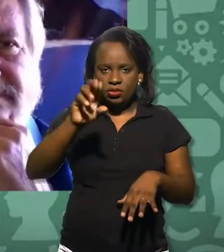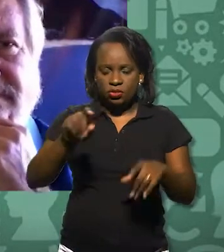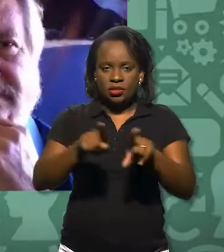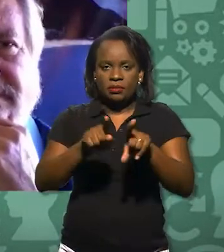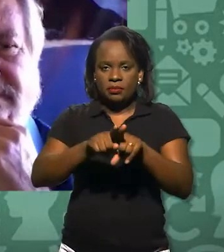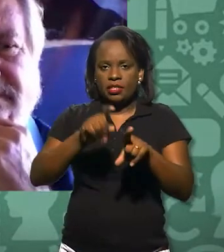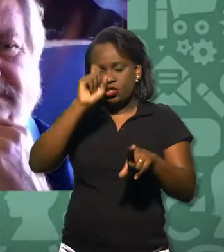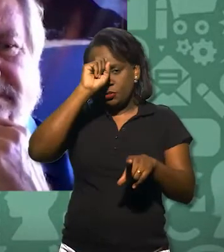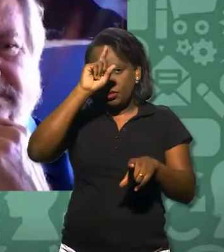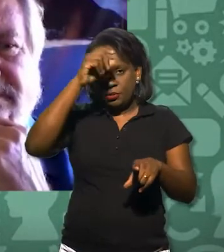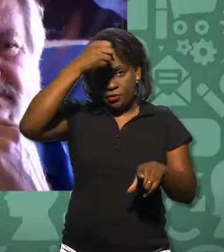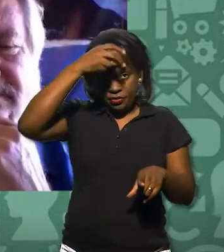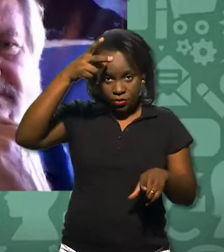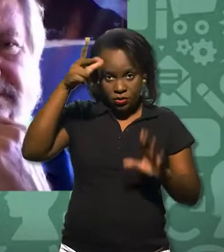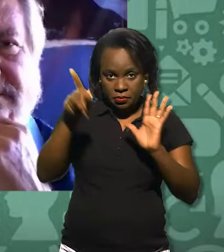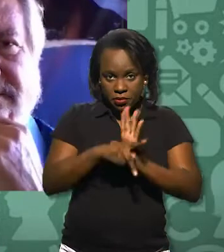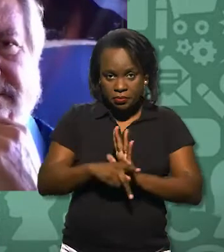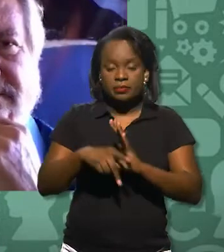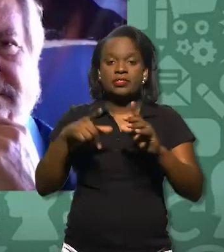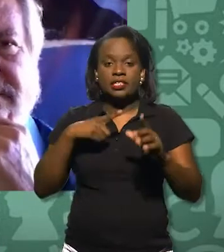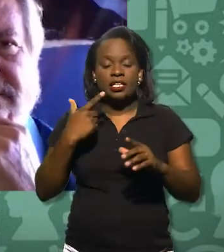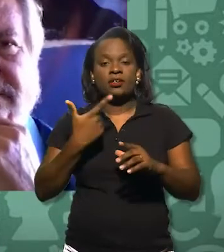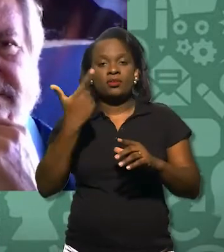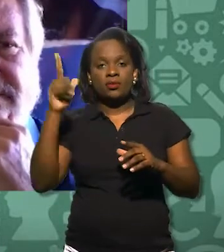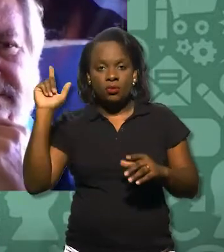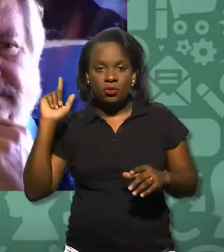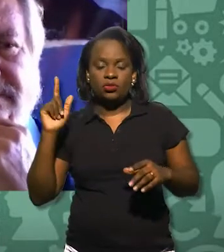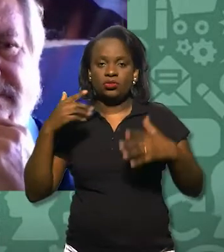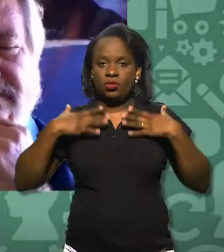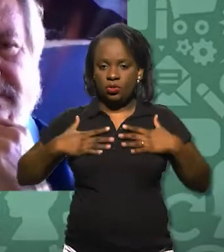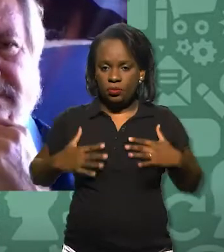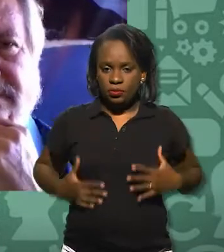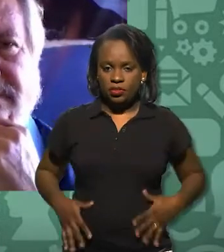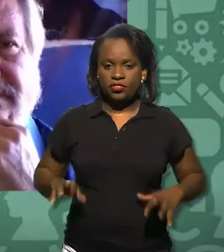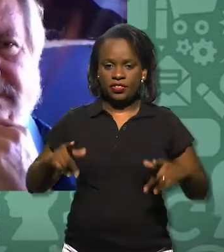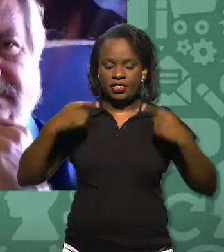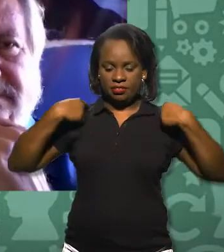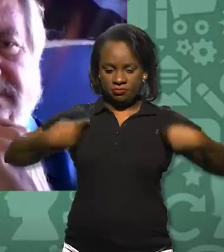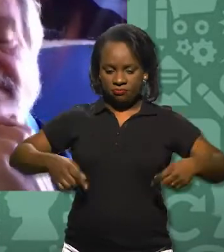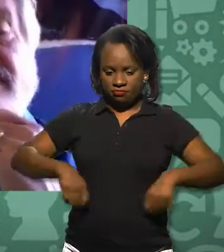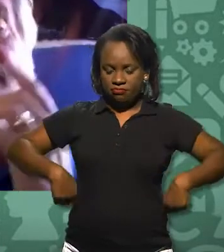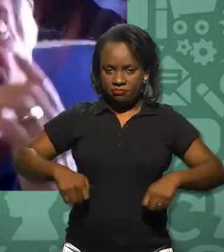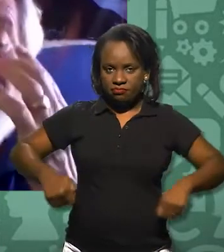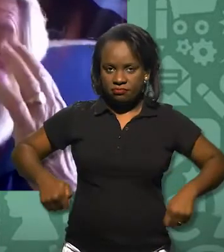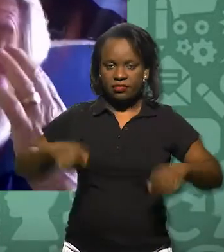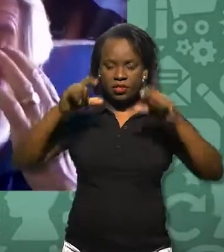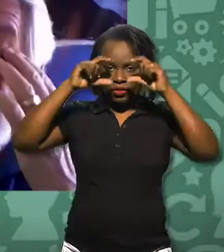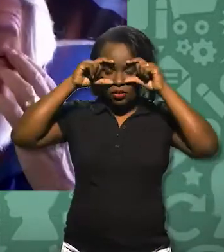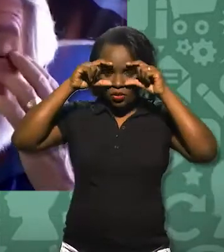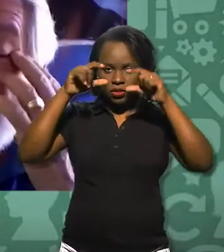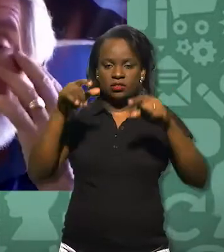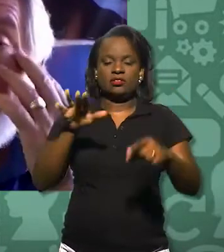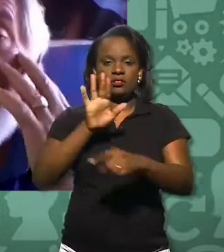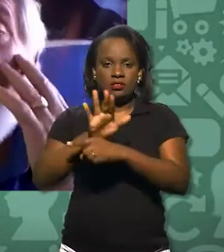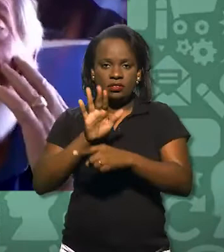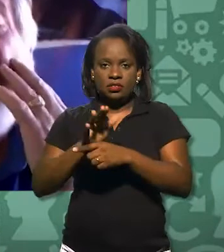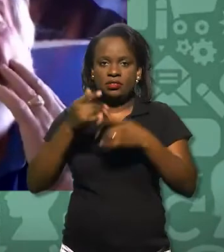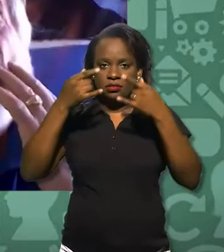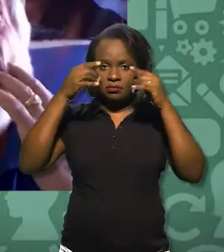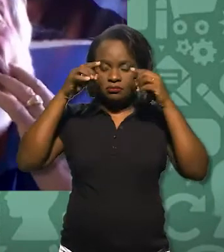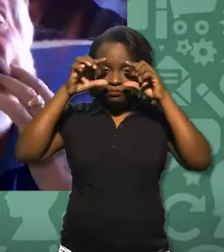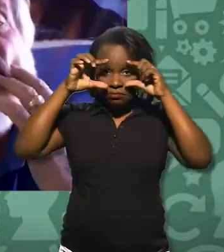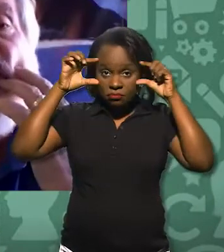hospitais municipais, eles também possuem outras vestimentas, como avental, possuem óculos, proteção visual,